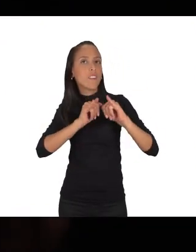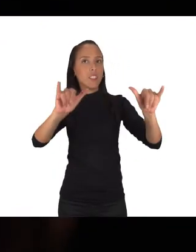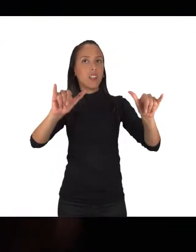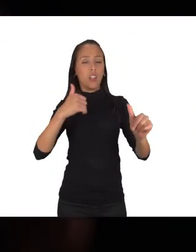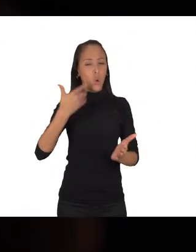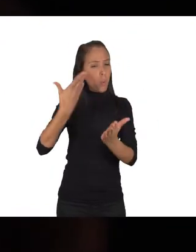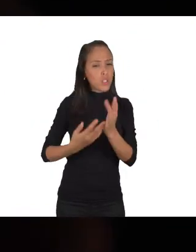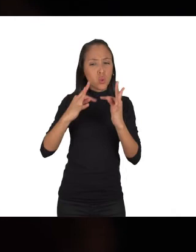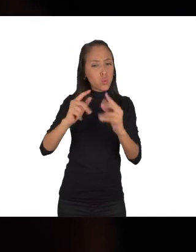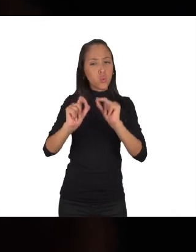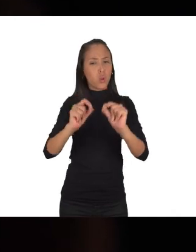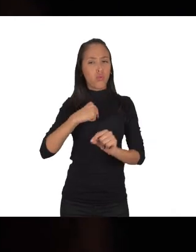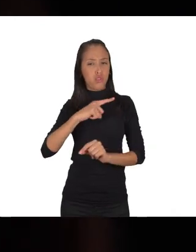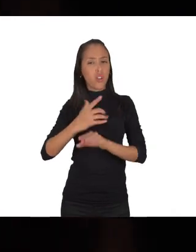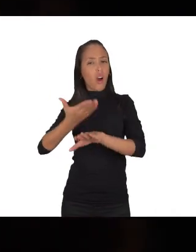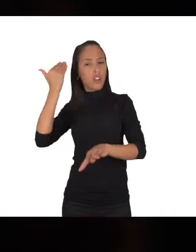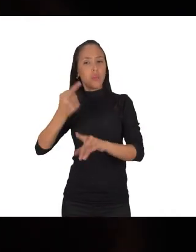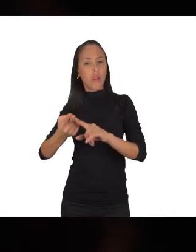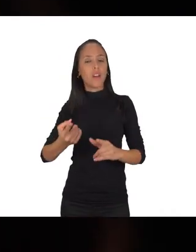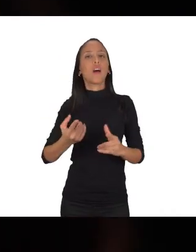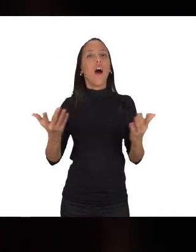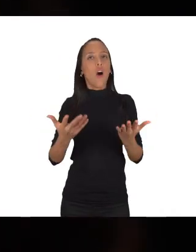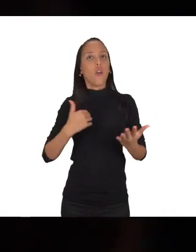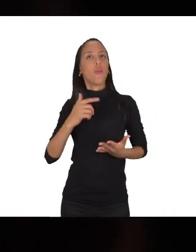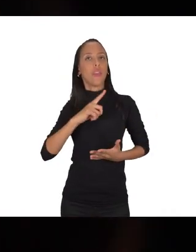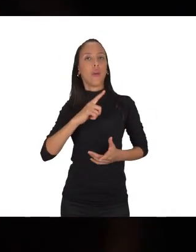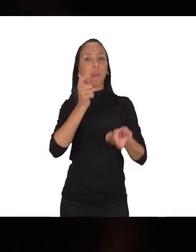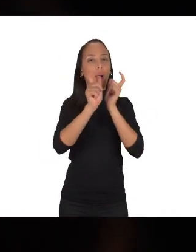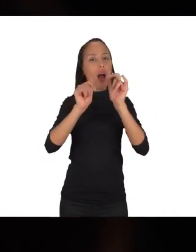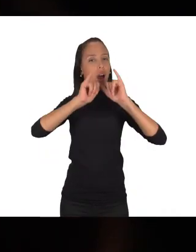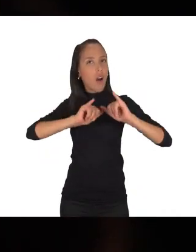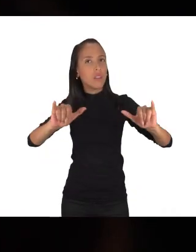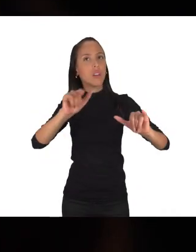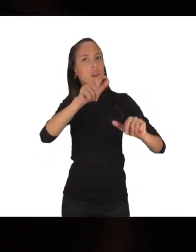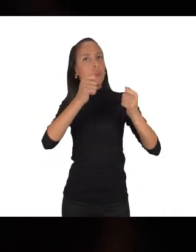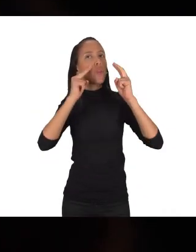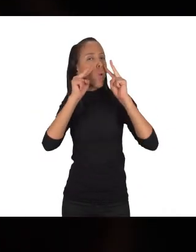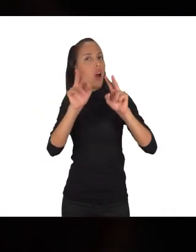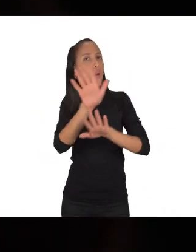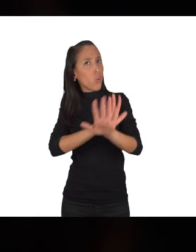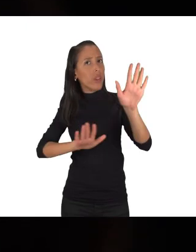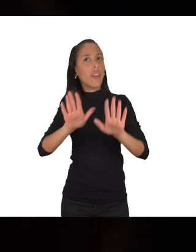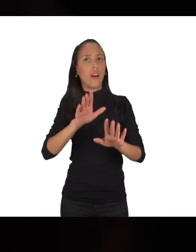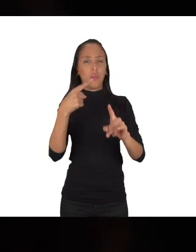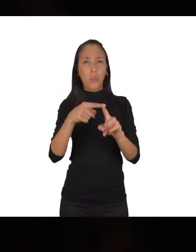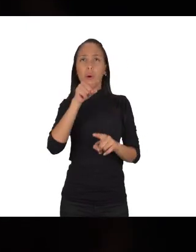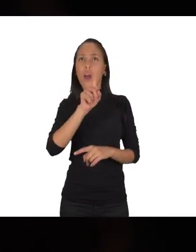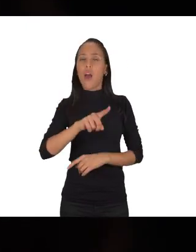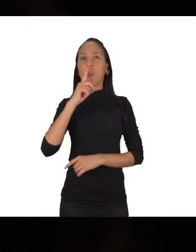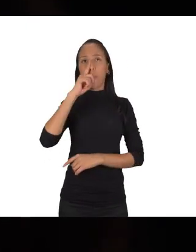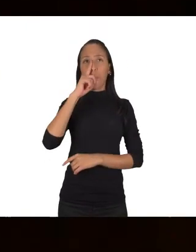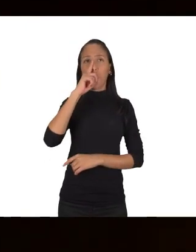que eu tinha, mas ficaram as palavras para mim tá dizendo hoje, pessoal, olha com cuidado, porque esse negócio